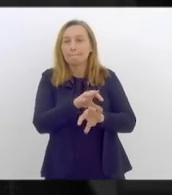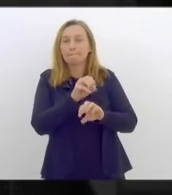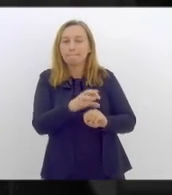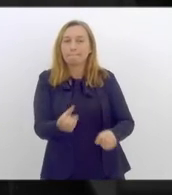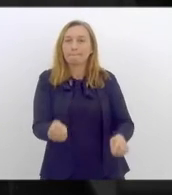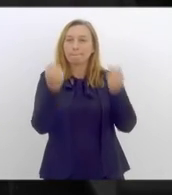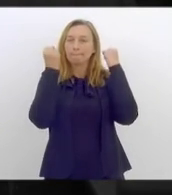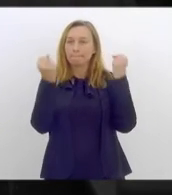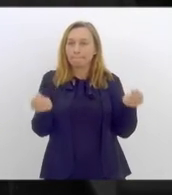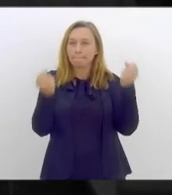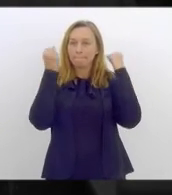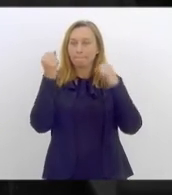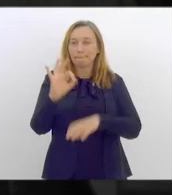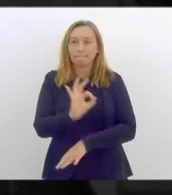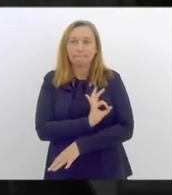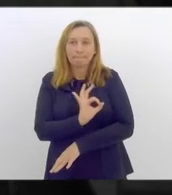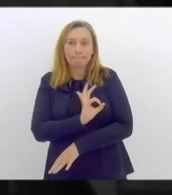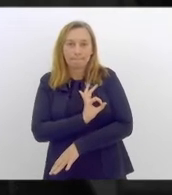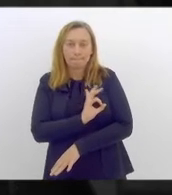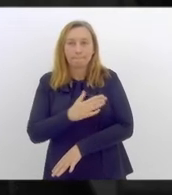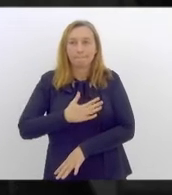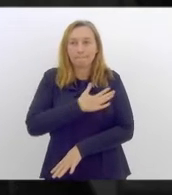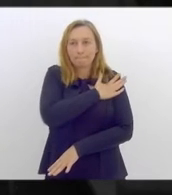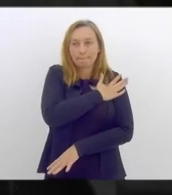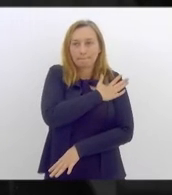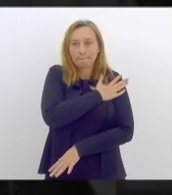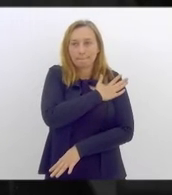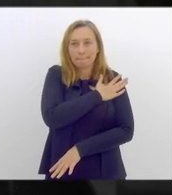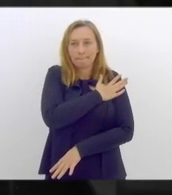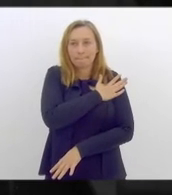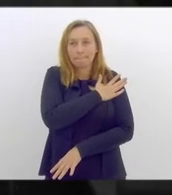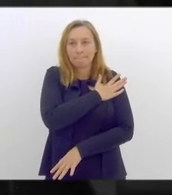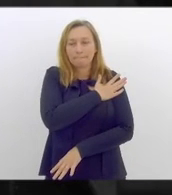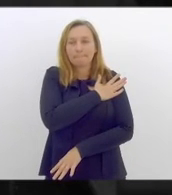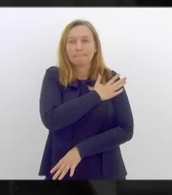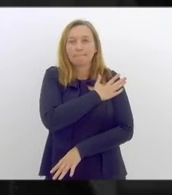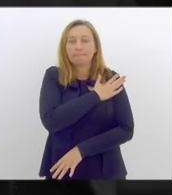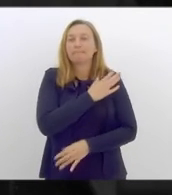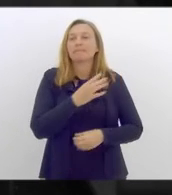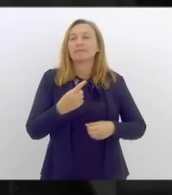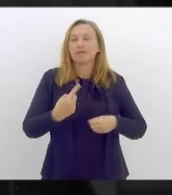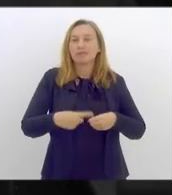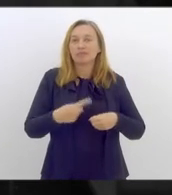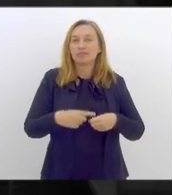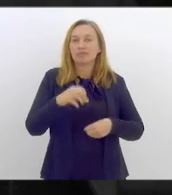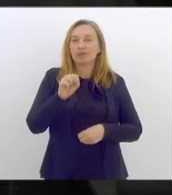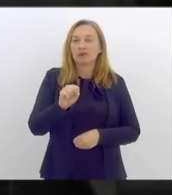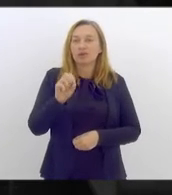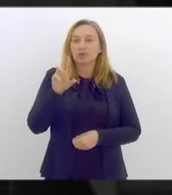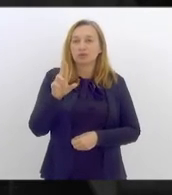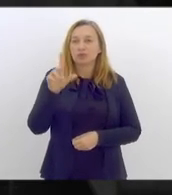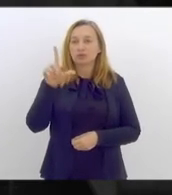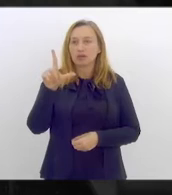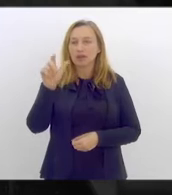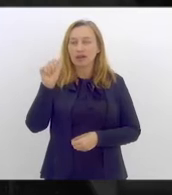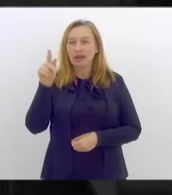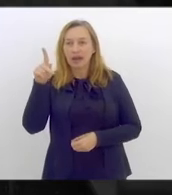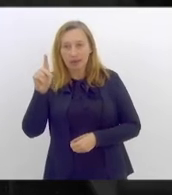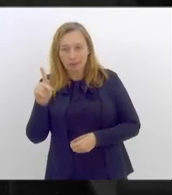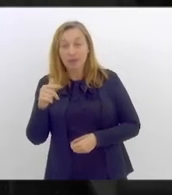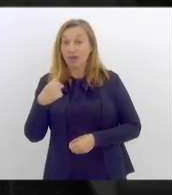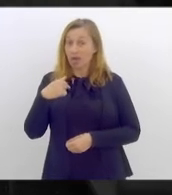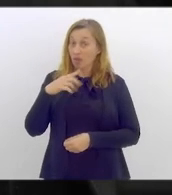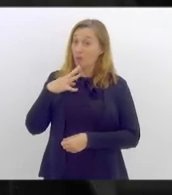e Desportos da Polícia Militar no bairro de Sulacap Zona Oeste da cidade do Rio de Janeiro que eu até conheço